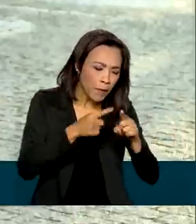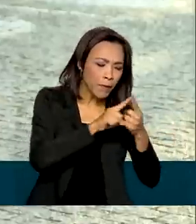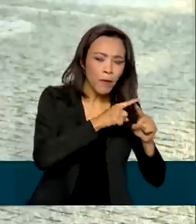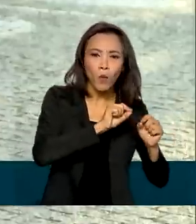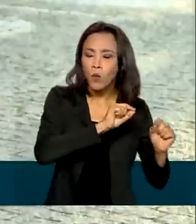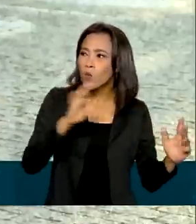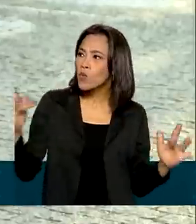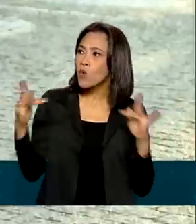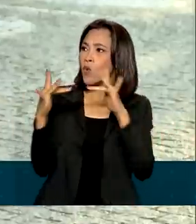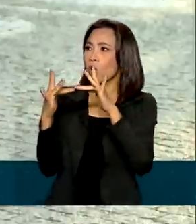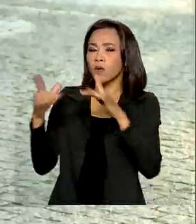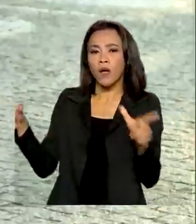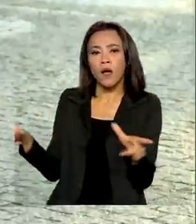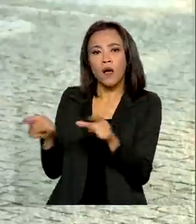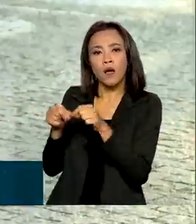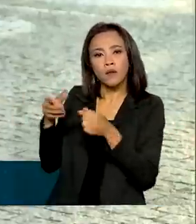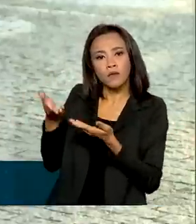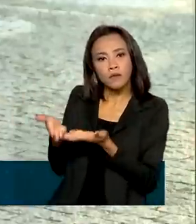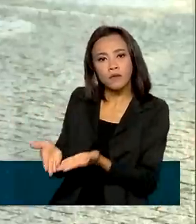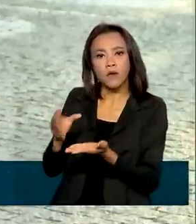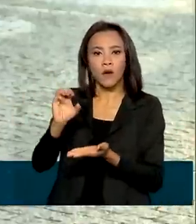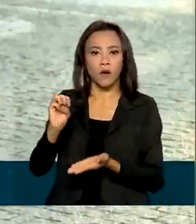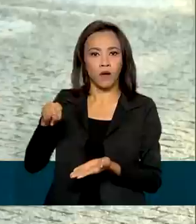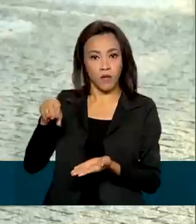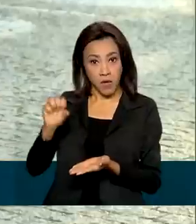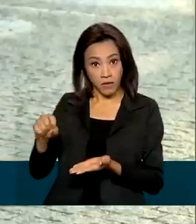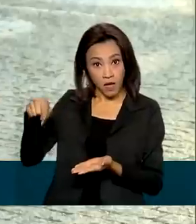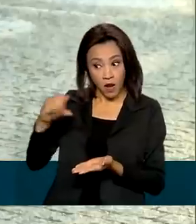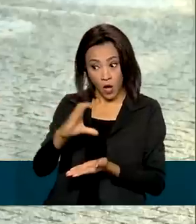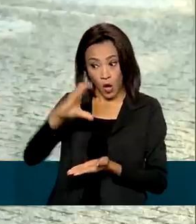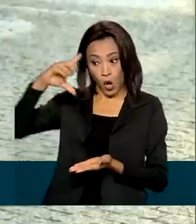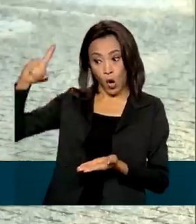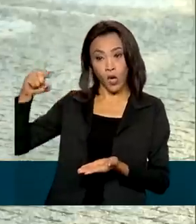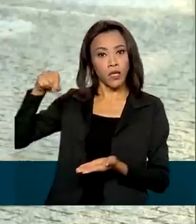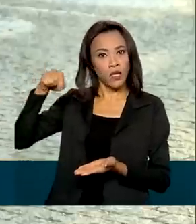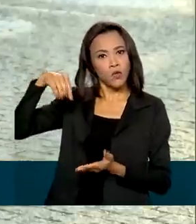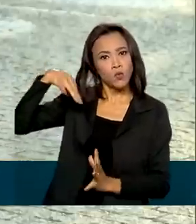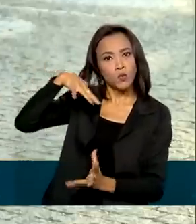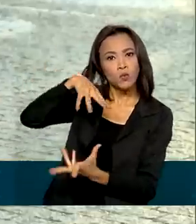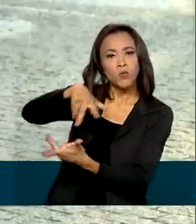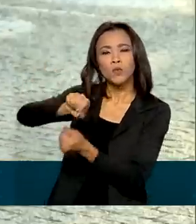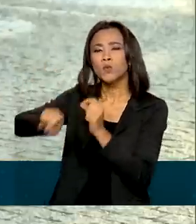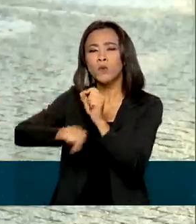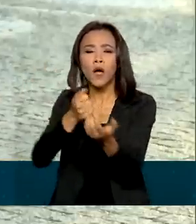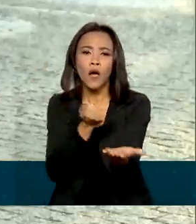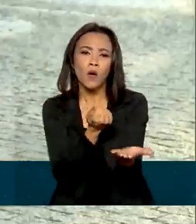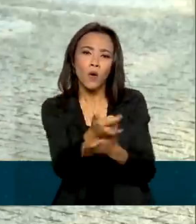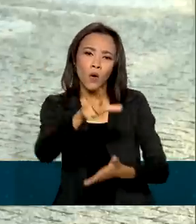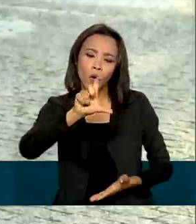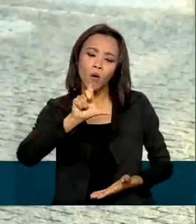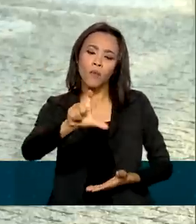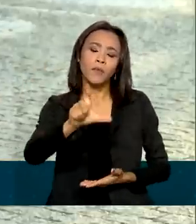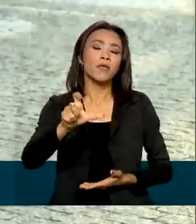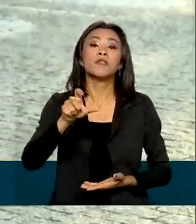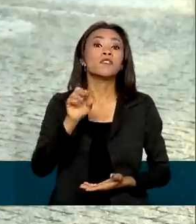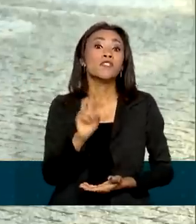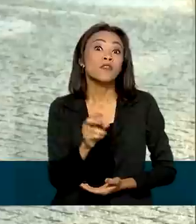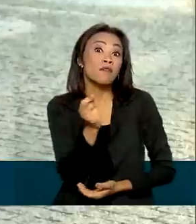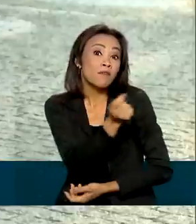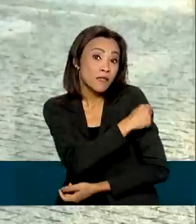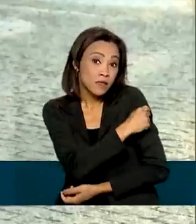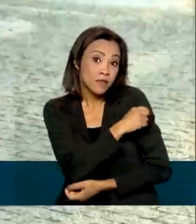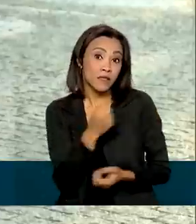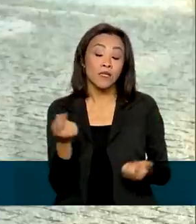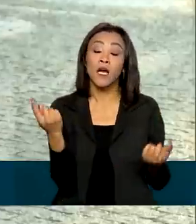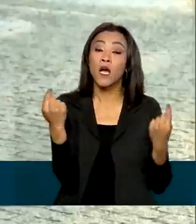Direta com ms Organização Mundial da Saúde coordena de forma Global a compra de vacinas contra varíola dos Macacos